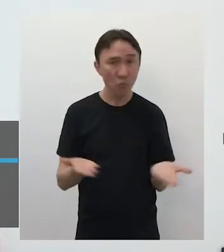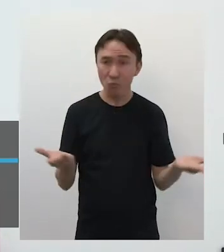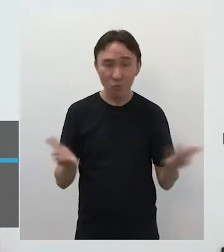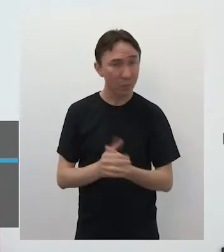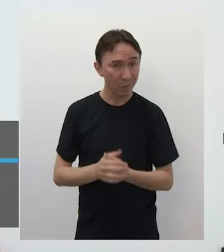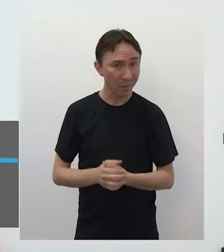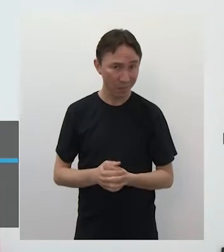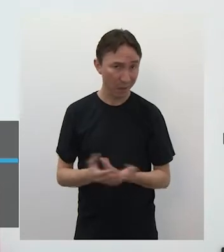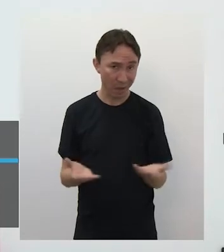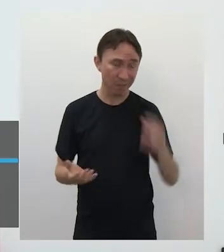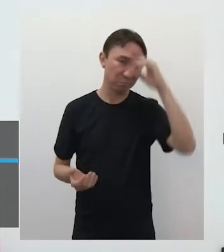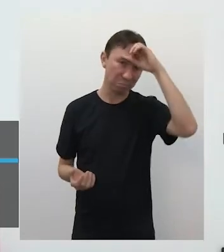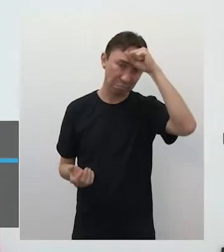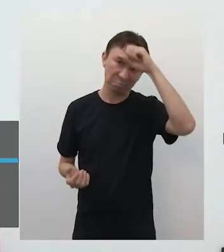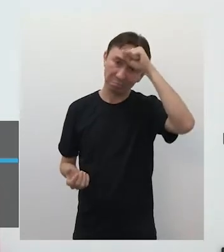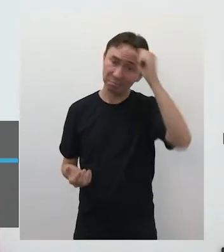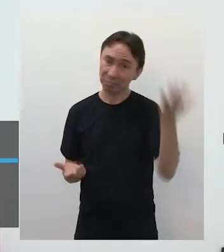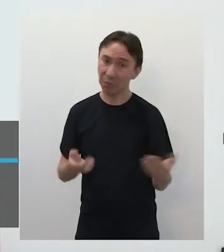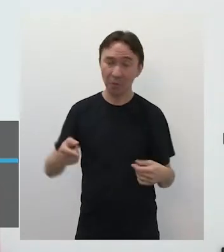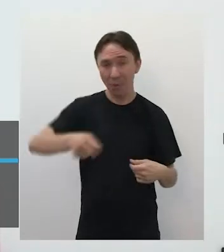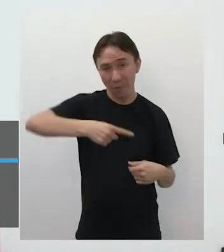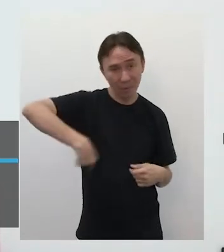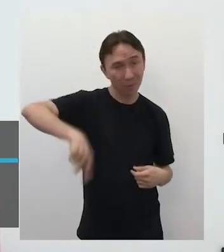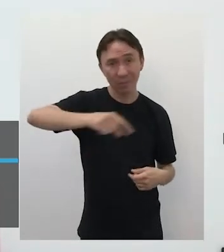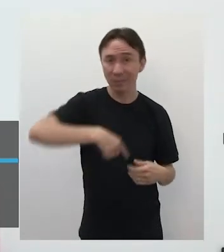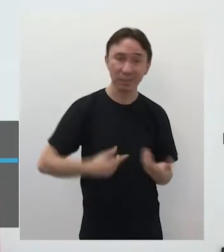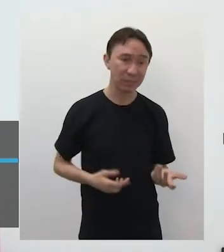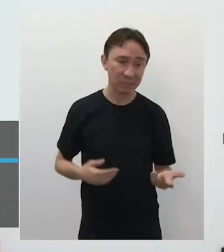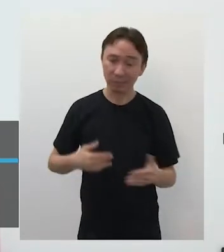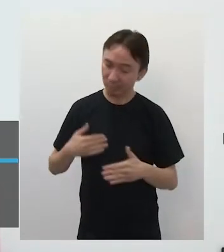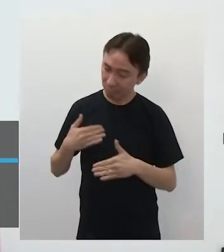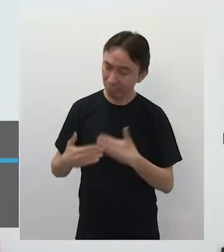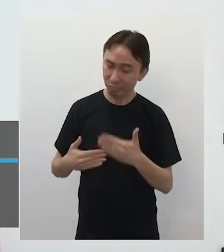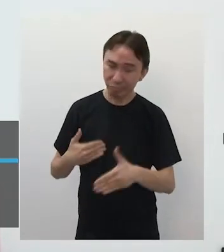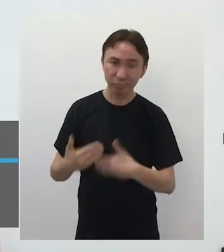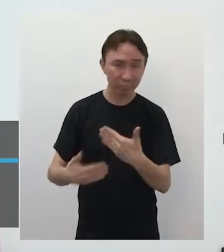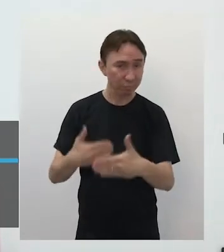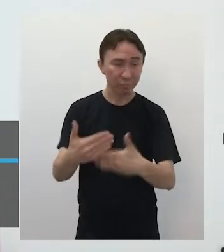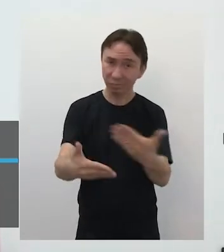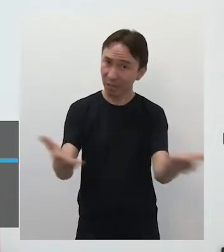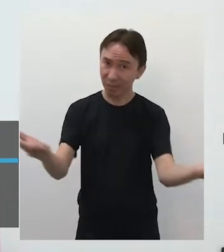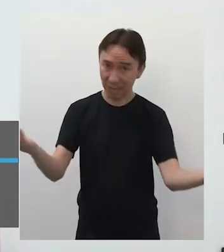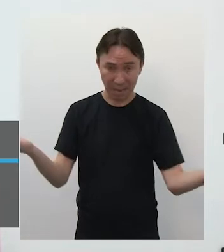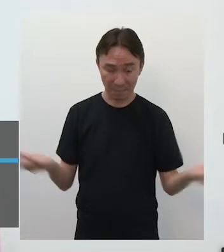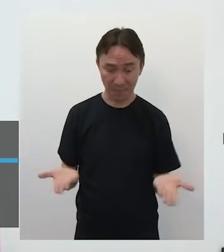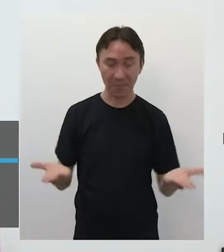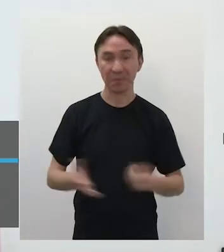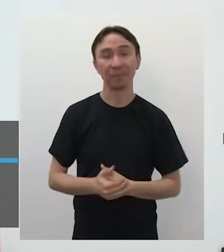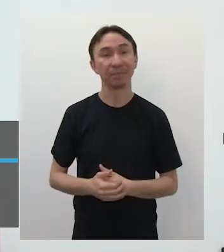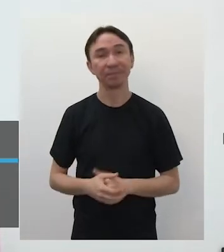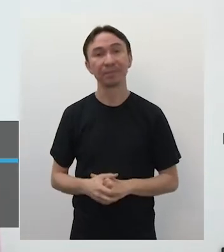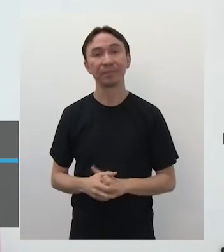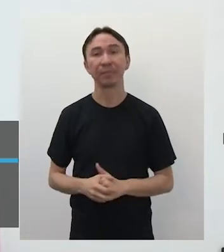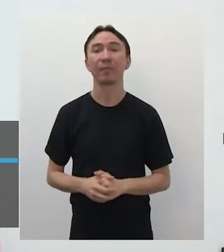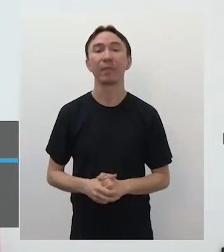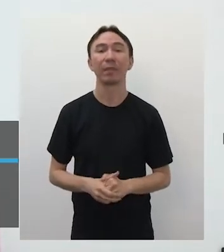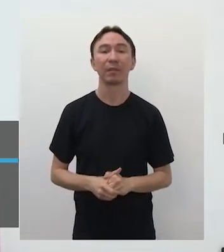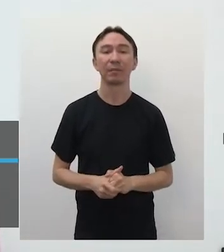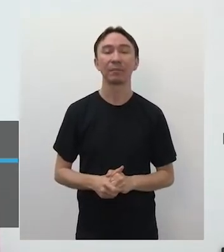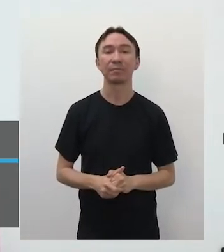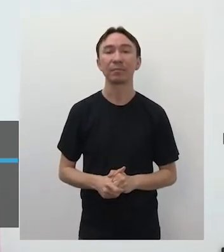E em todos esses cargos nós temos aí a autogestão, os